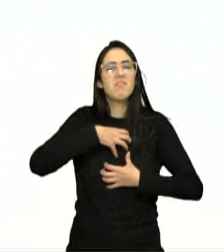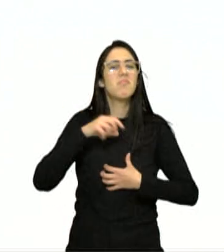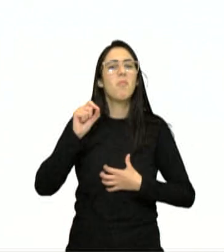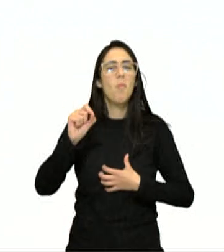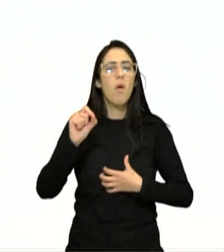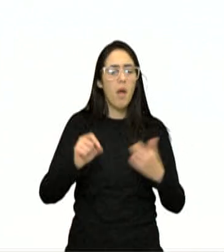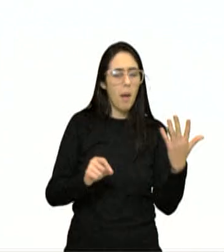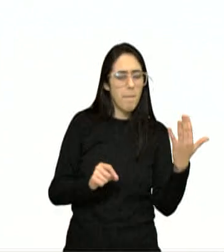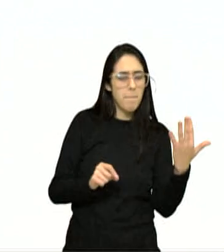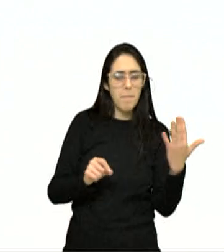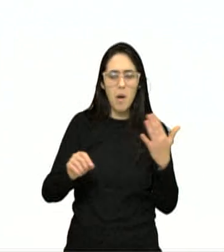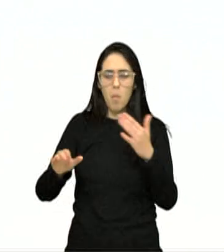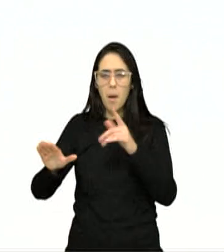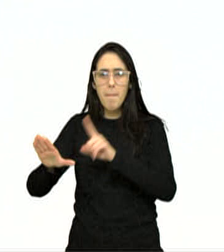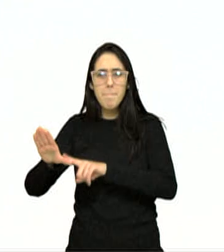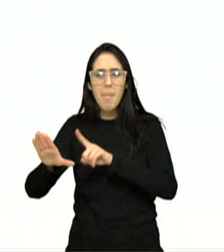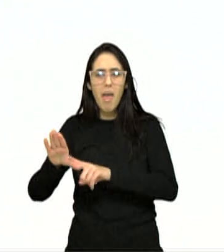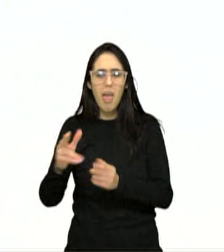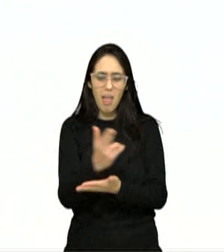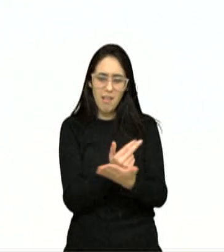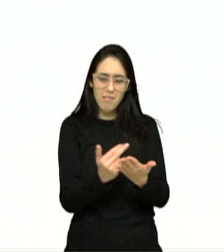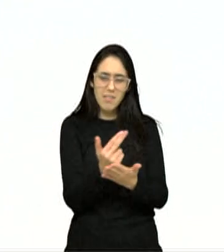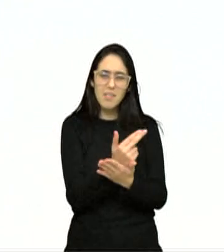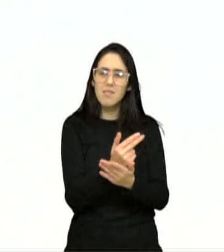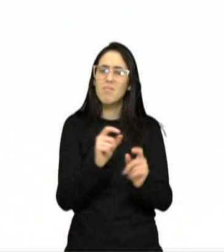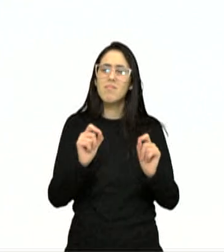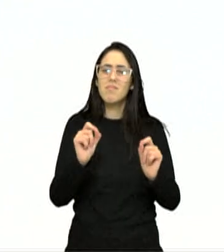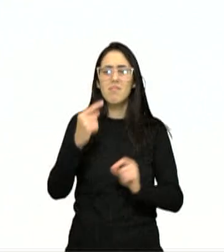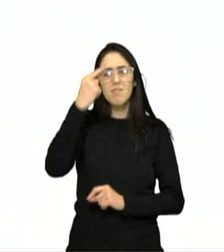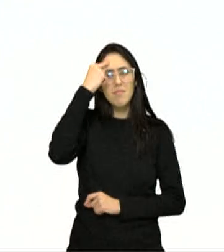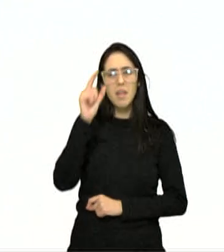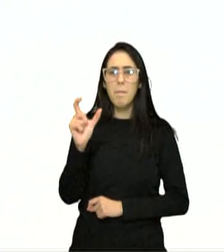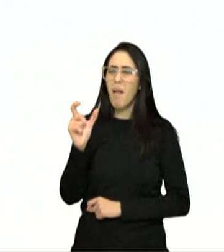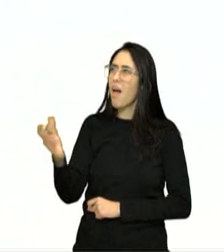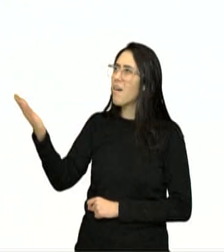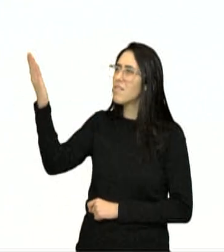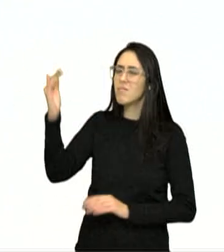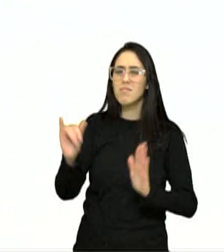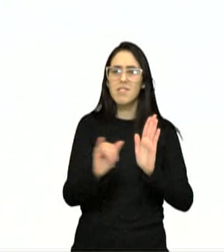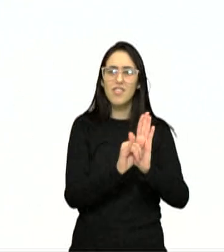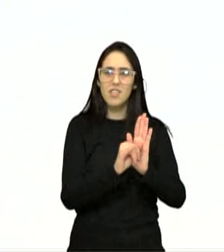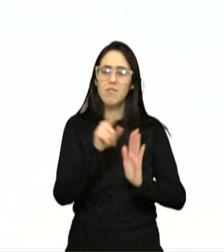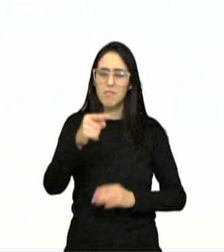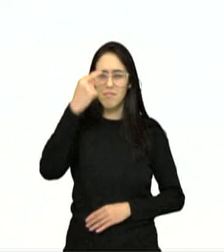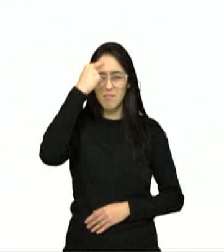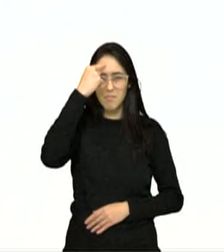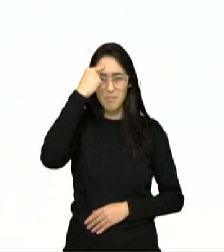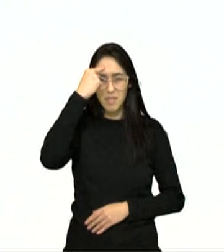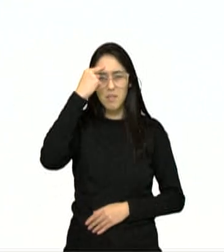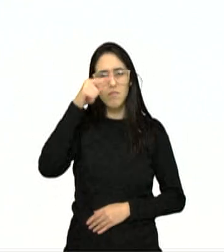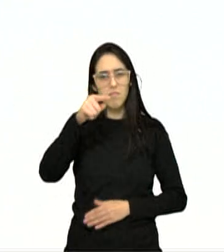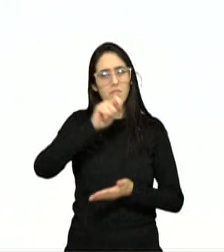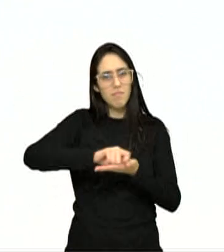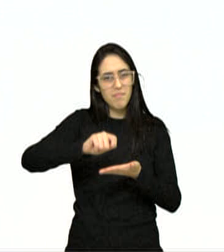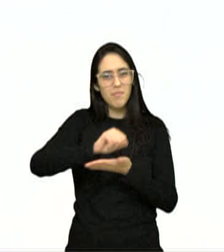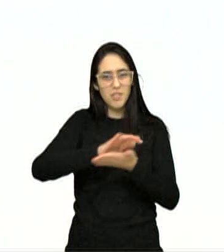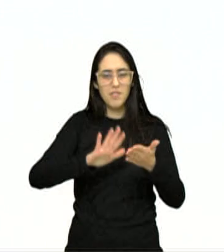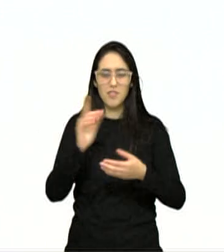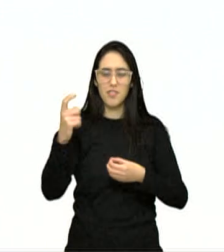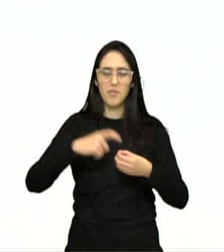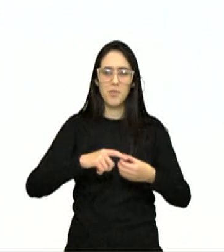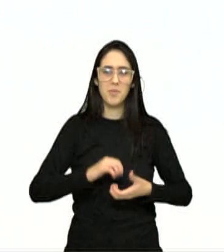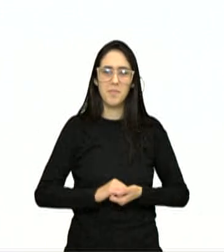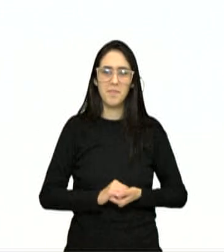a mão e o pé que você desenhou com a palavra identidade. Pense, faça atividade e eu já